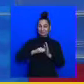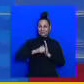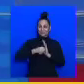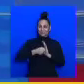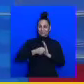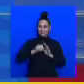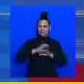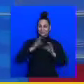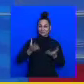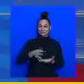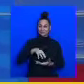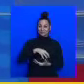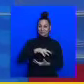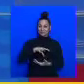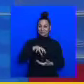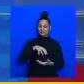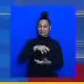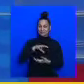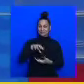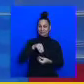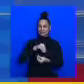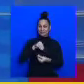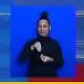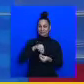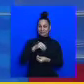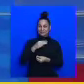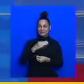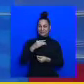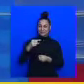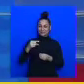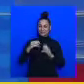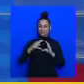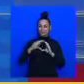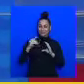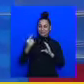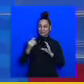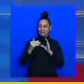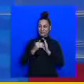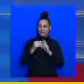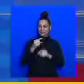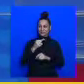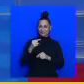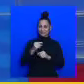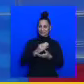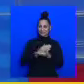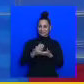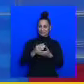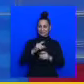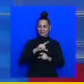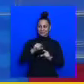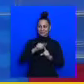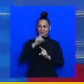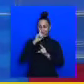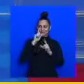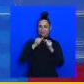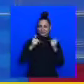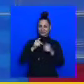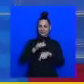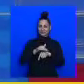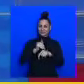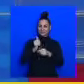o funcionamento do globo. Globo ligado, já embaralhando. 31 bolas numeradas de 01 a 31. Está começando o sorteio do dia de